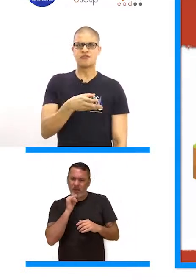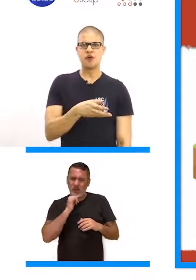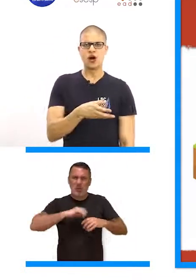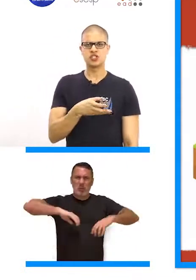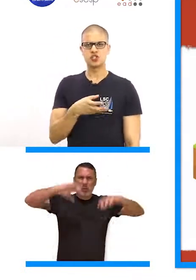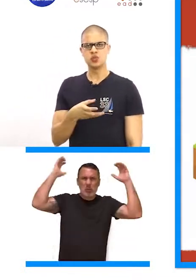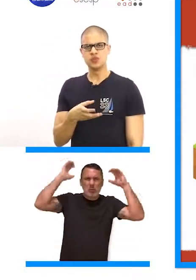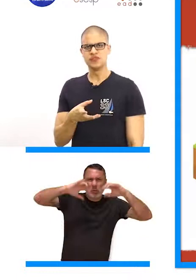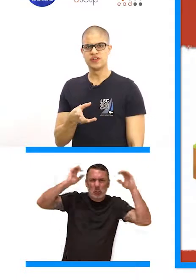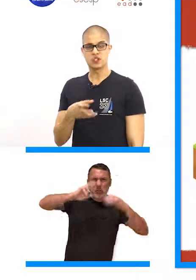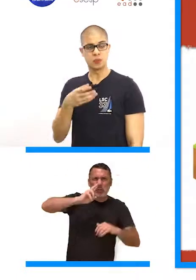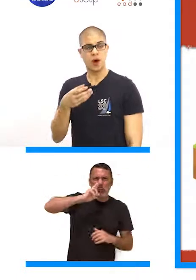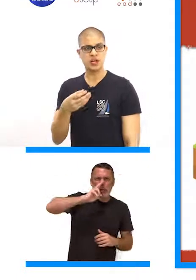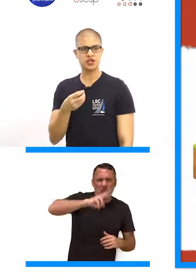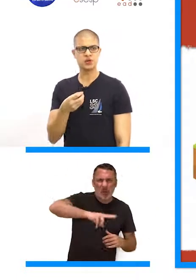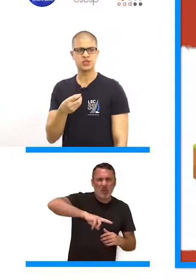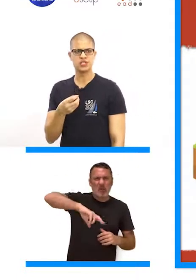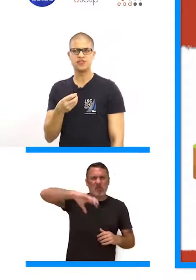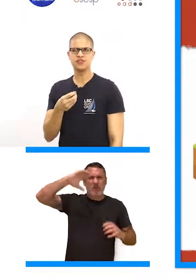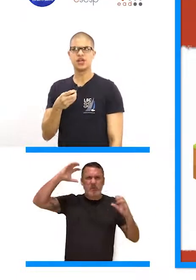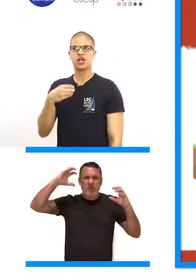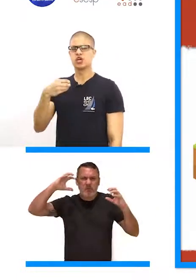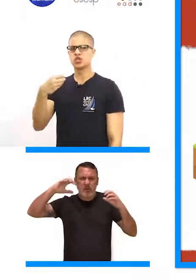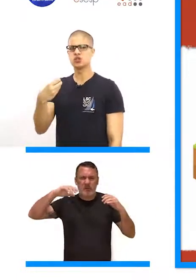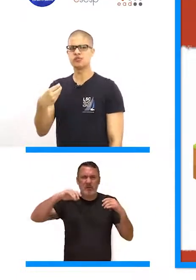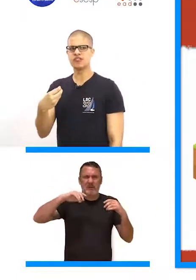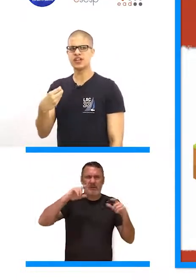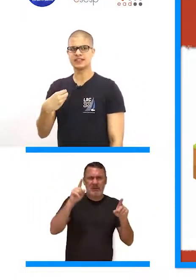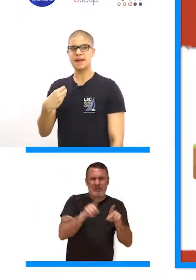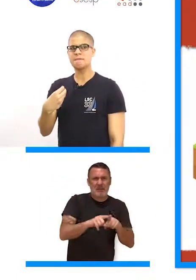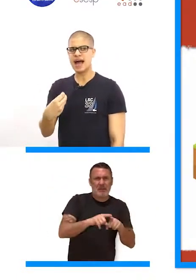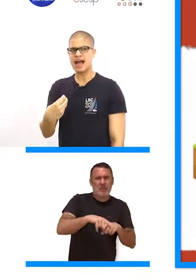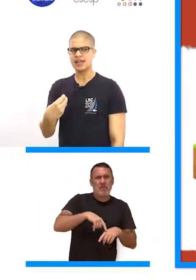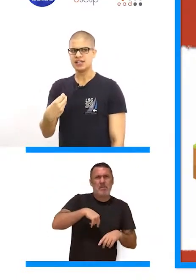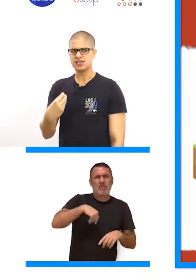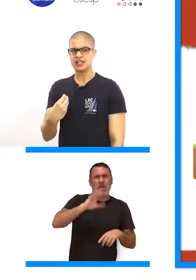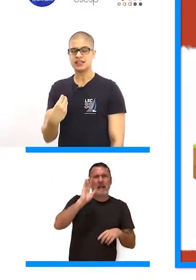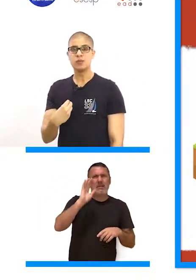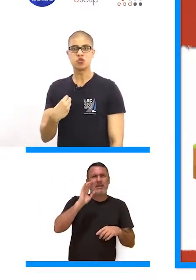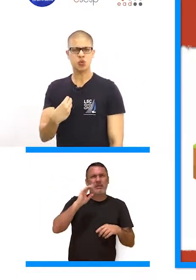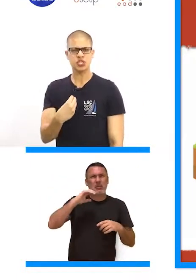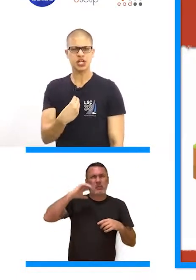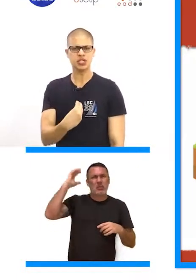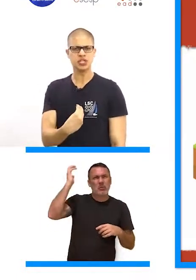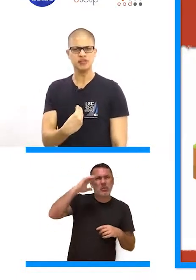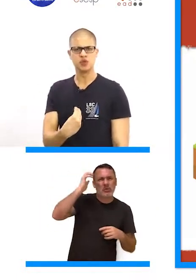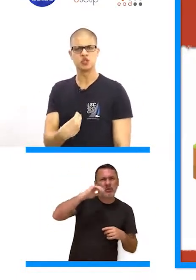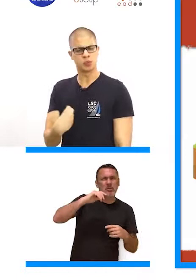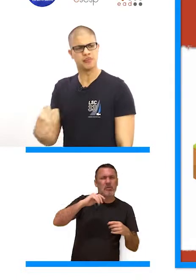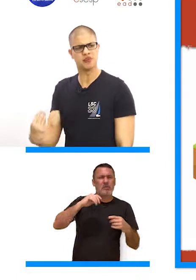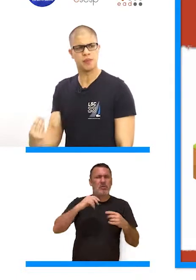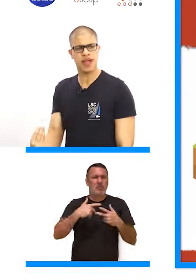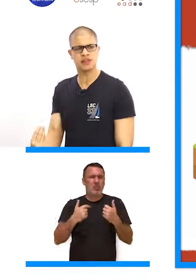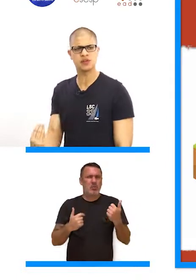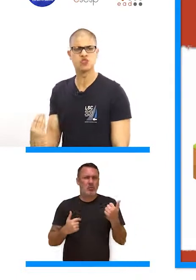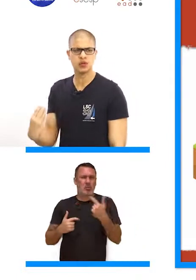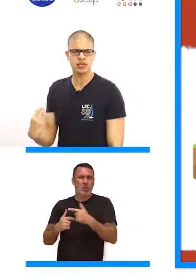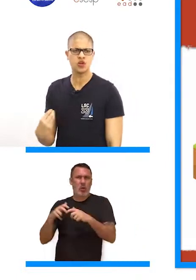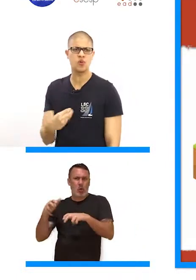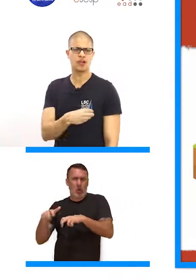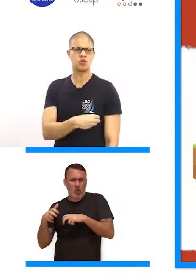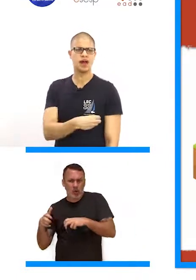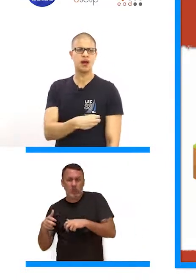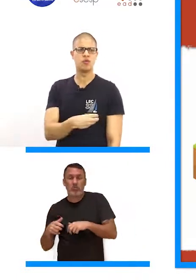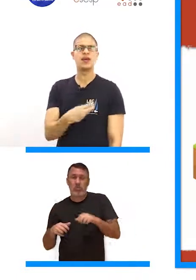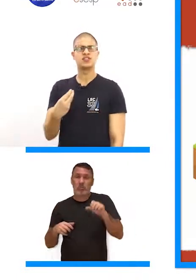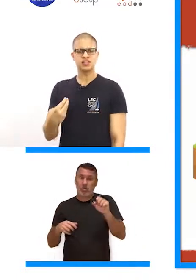a fortes chuvas, pode inclusive chover até mais em termos quantitativos, pluviométricos do que em